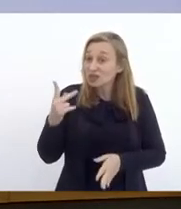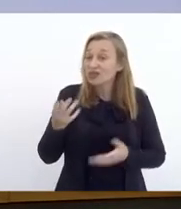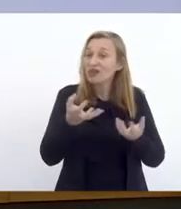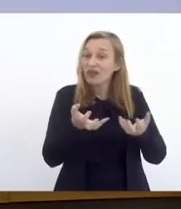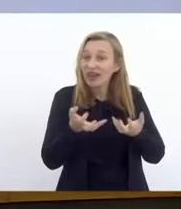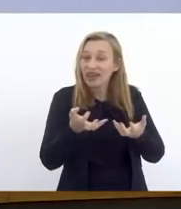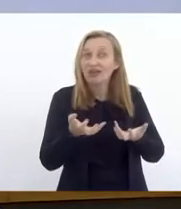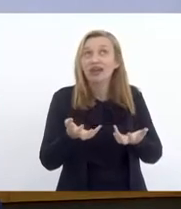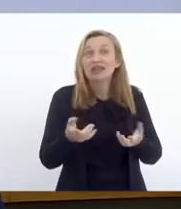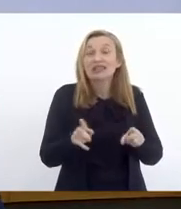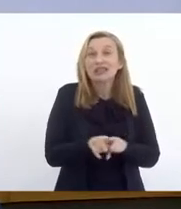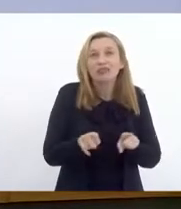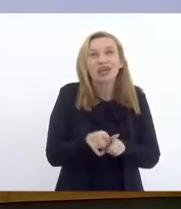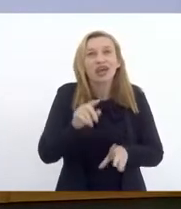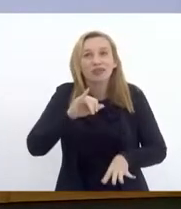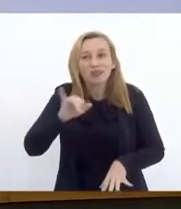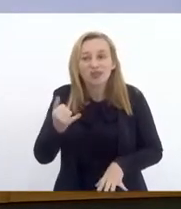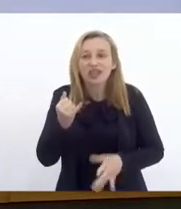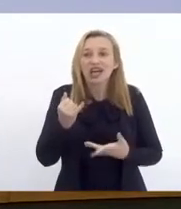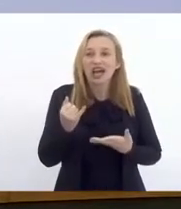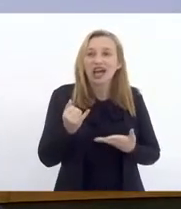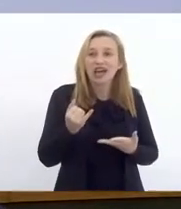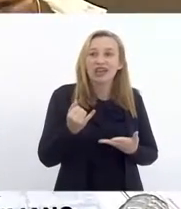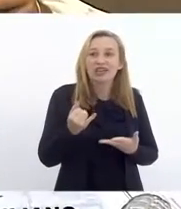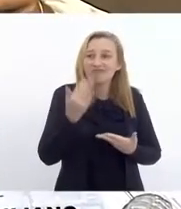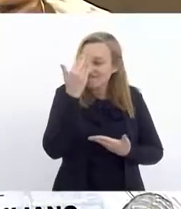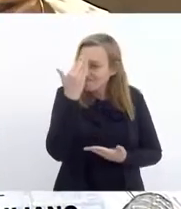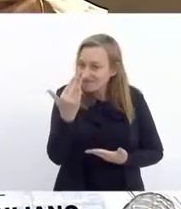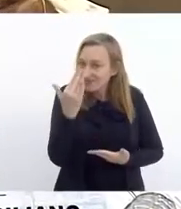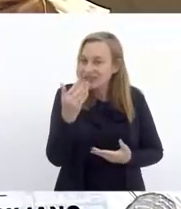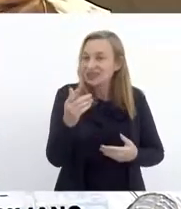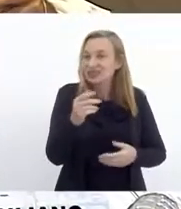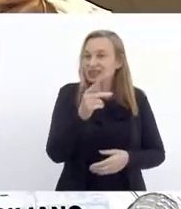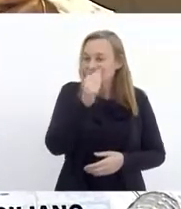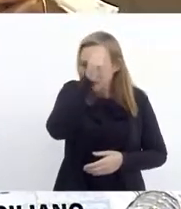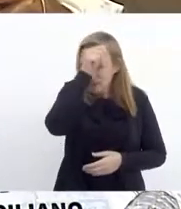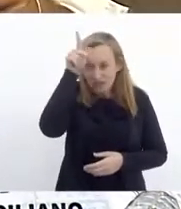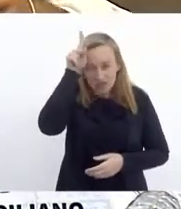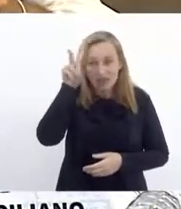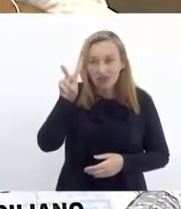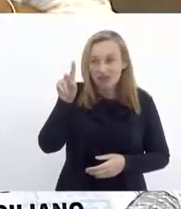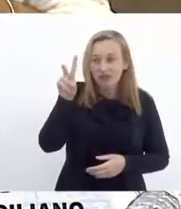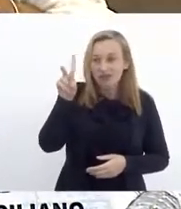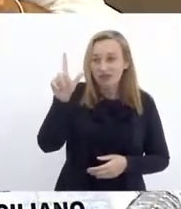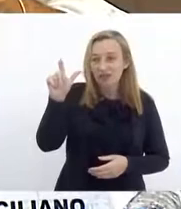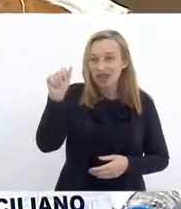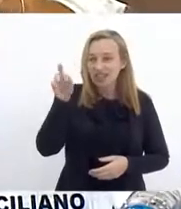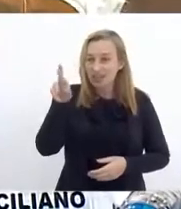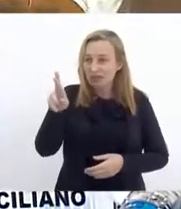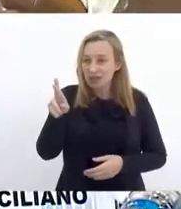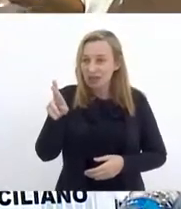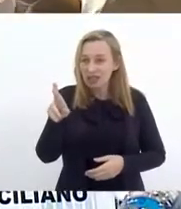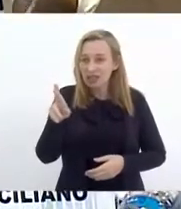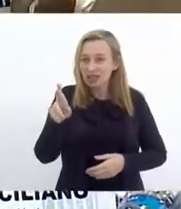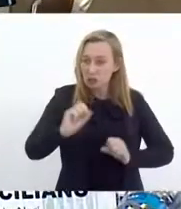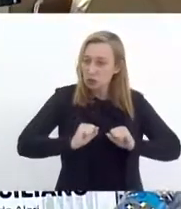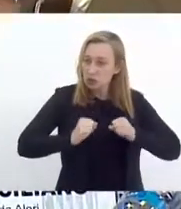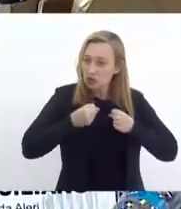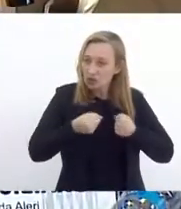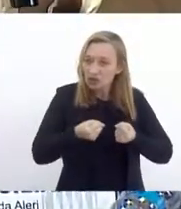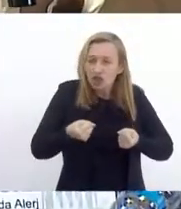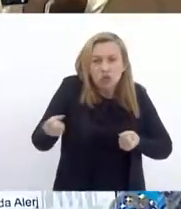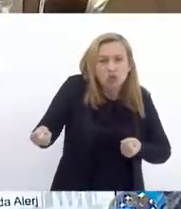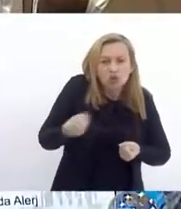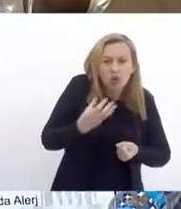quero também aproveitar e agradecer ao prefeito Vladimir, que também não tem medido esforços em trazer